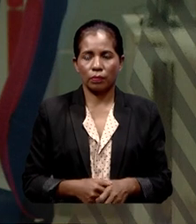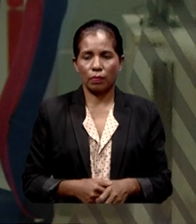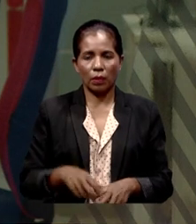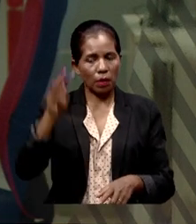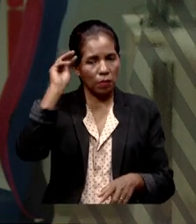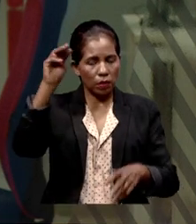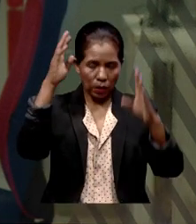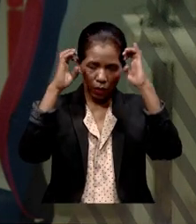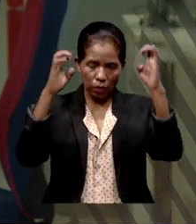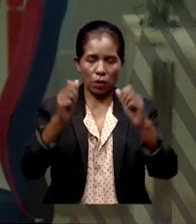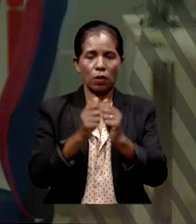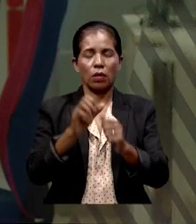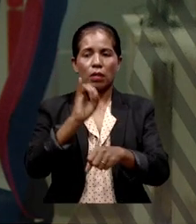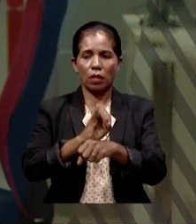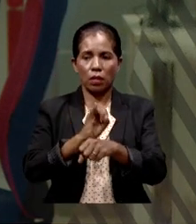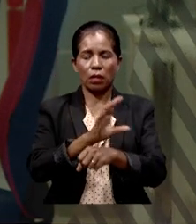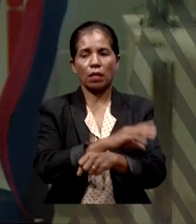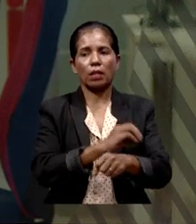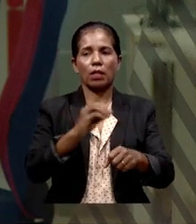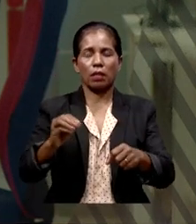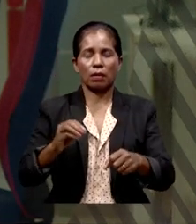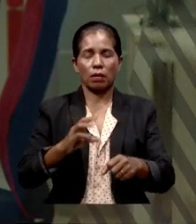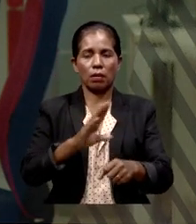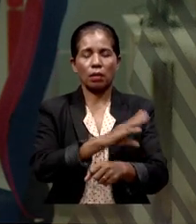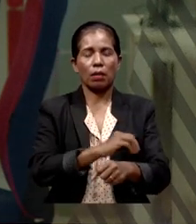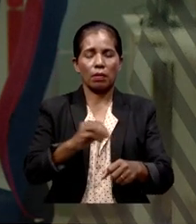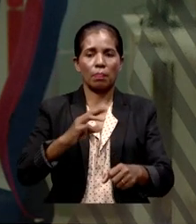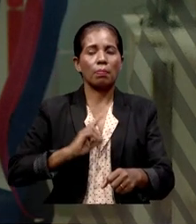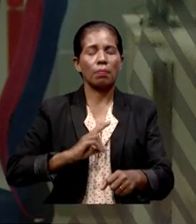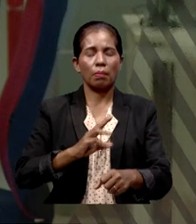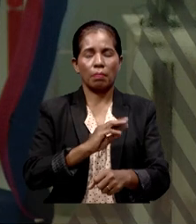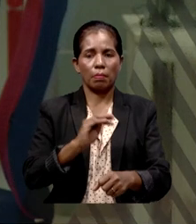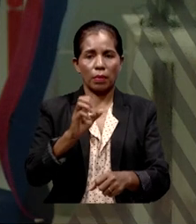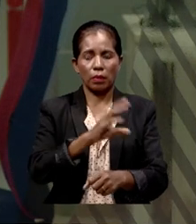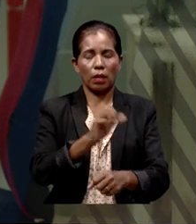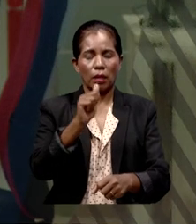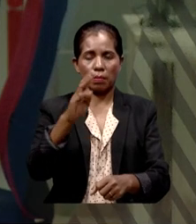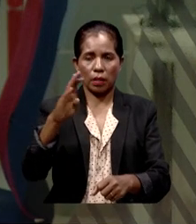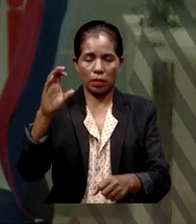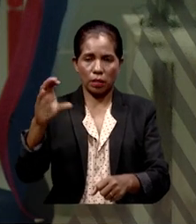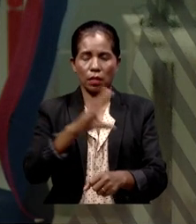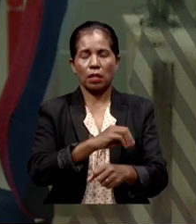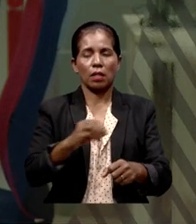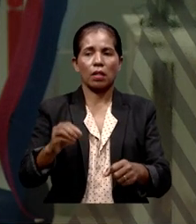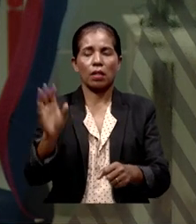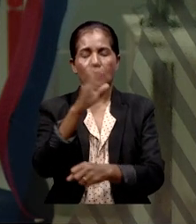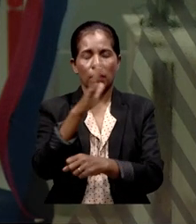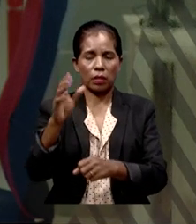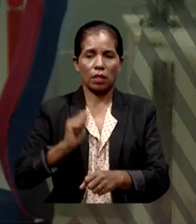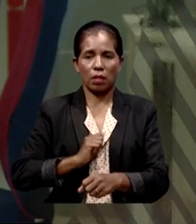Ministério da Educação e Igreja inaugura Ilhas Marrem São João Paulo II e EBC primeiro e segundo no terceiro ciclo Floresta e